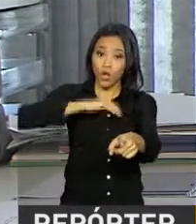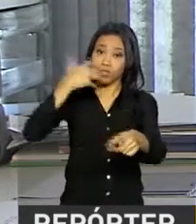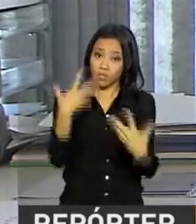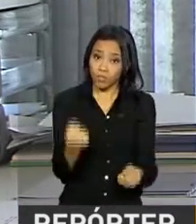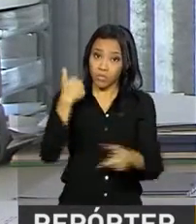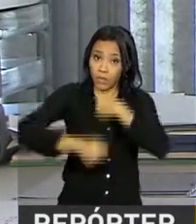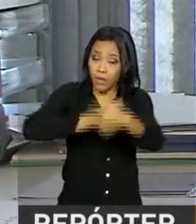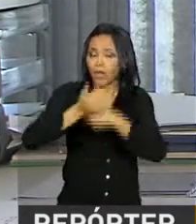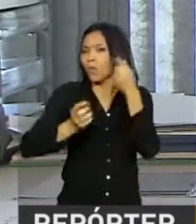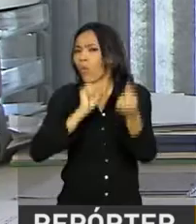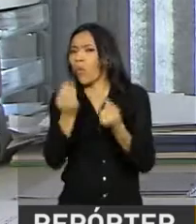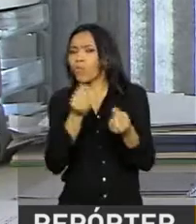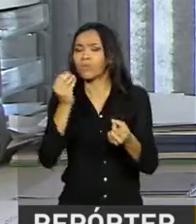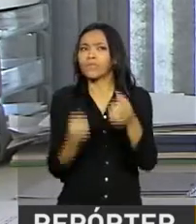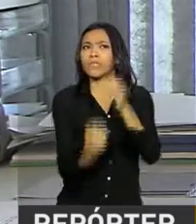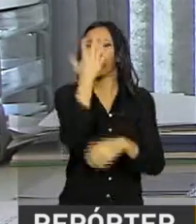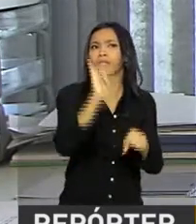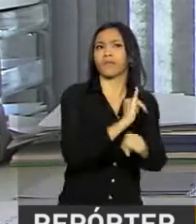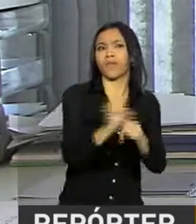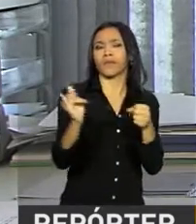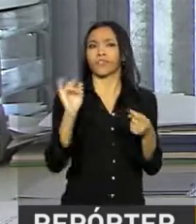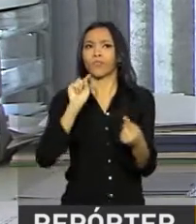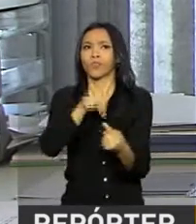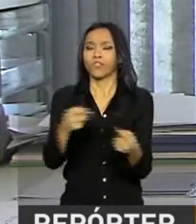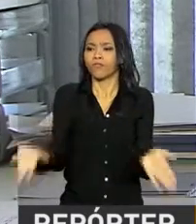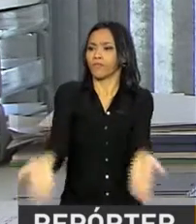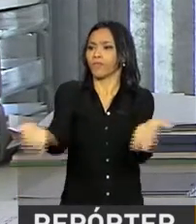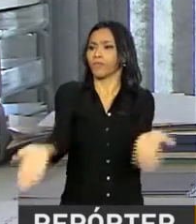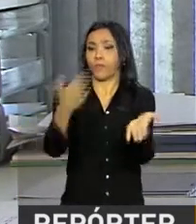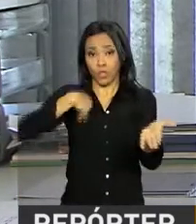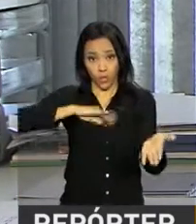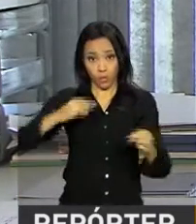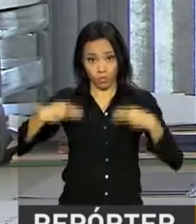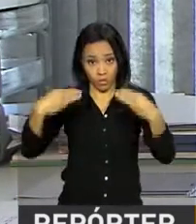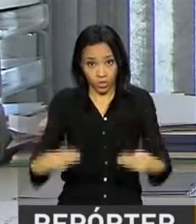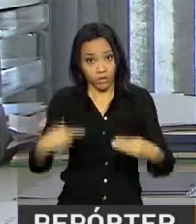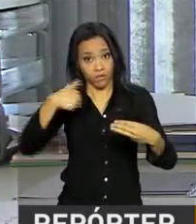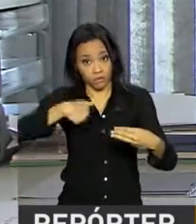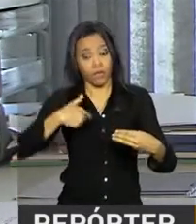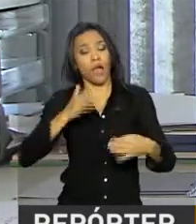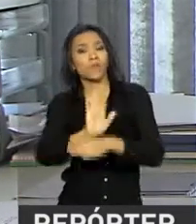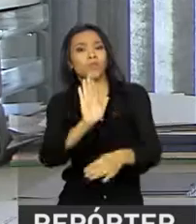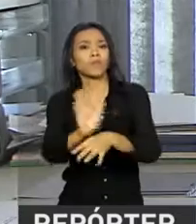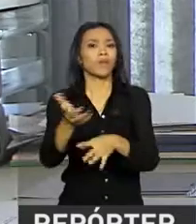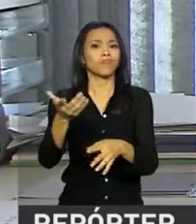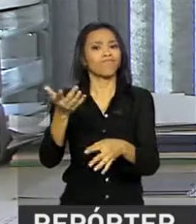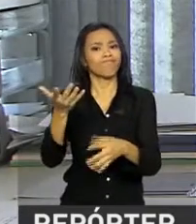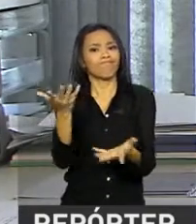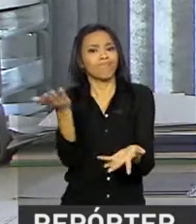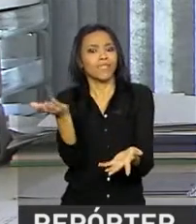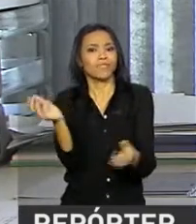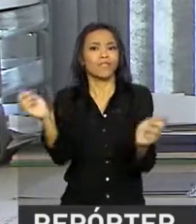fomentar iniciativas e nós próprios como ministério do meio ambiente ajudar é iniciativa que contribuam para